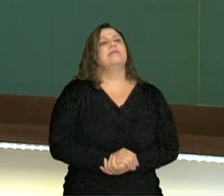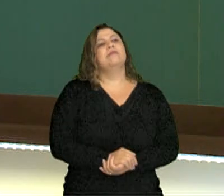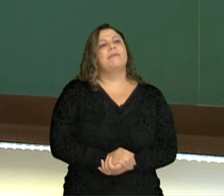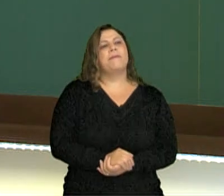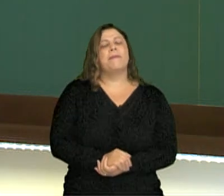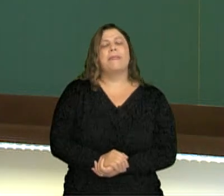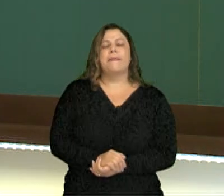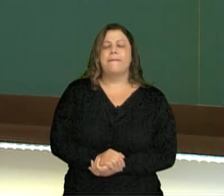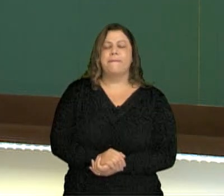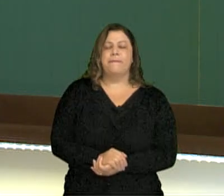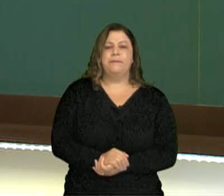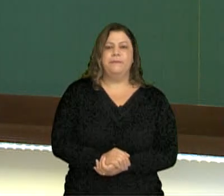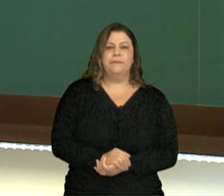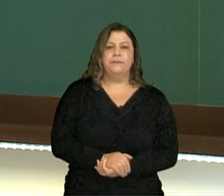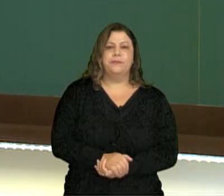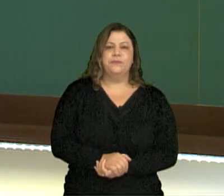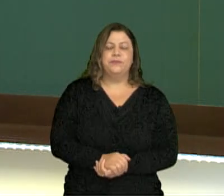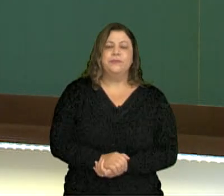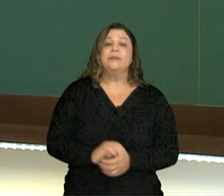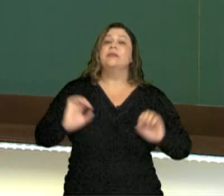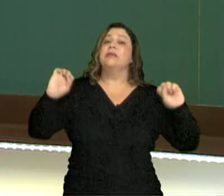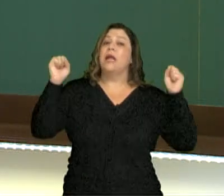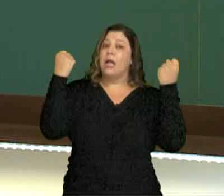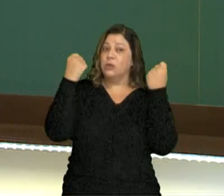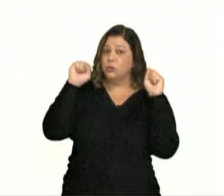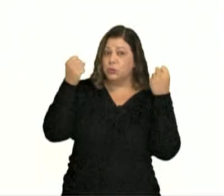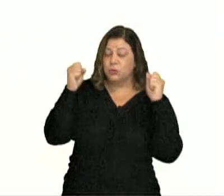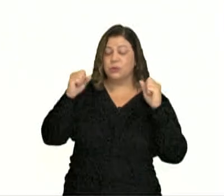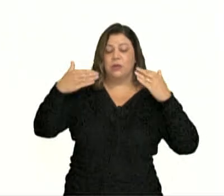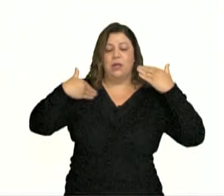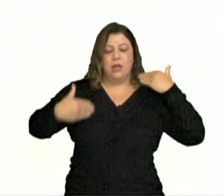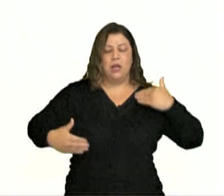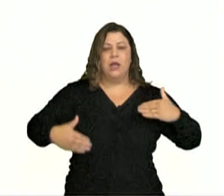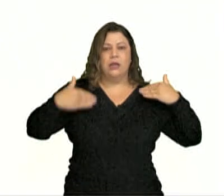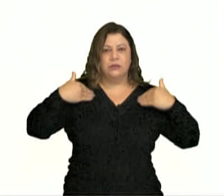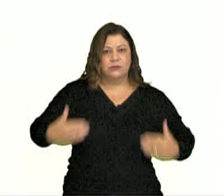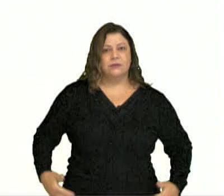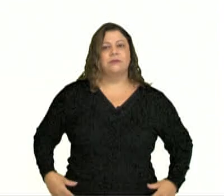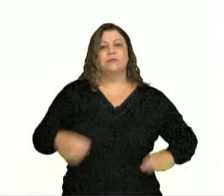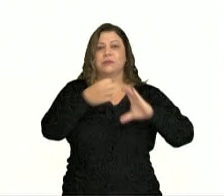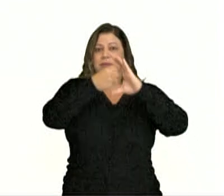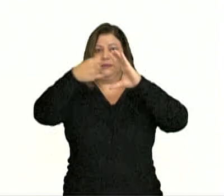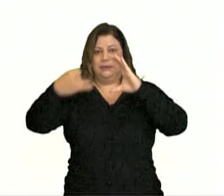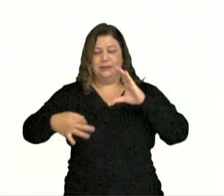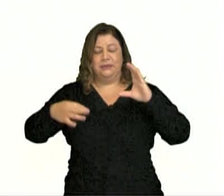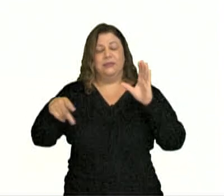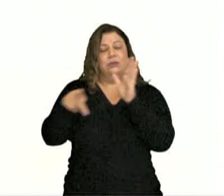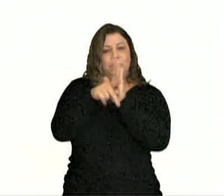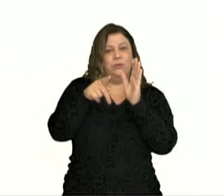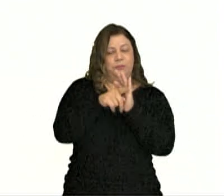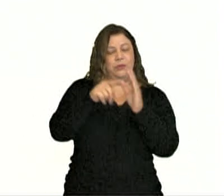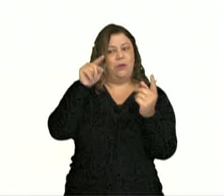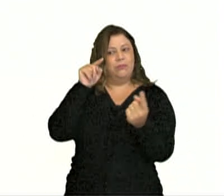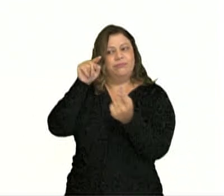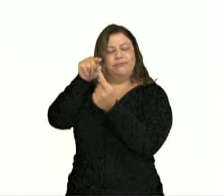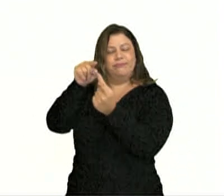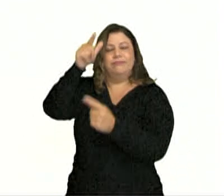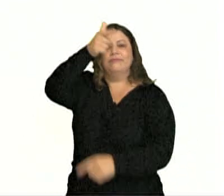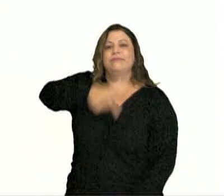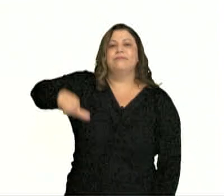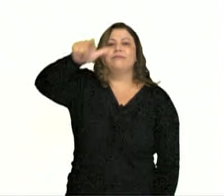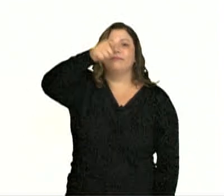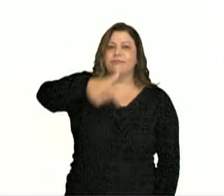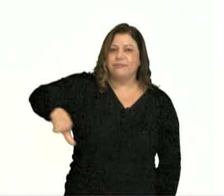As ginásticas de condicionamento físico, então, elas têm algumas características específicas. A repetição dos